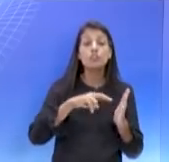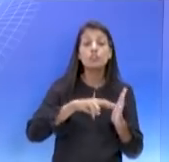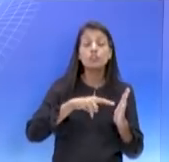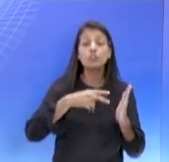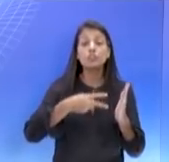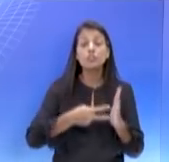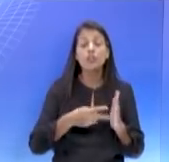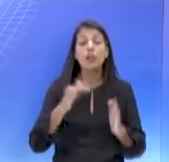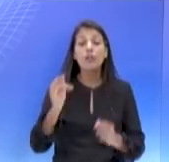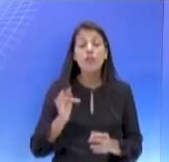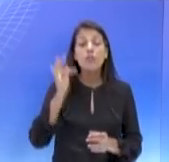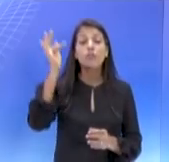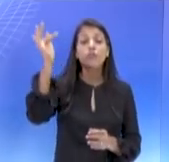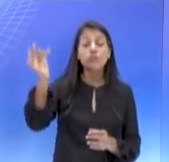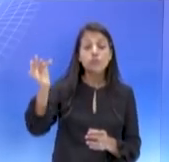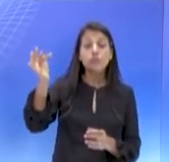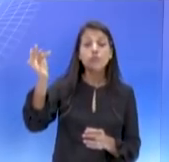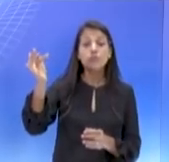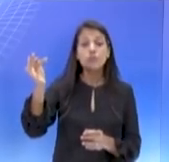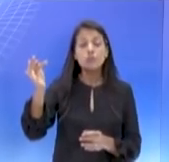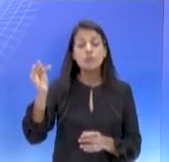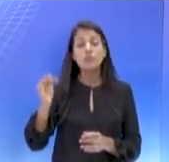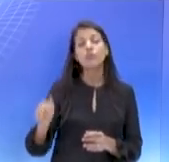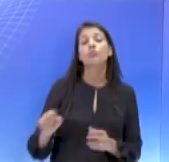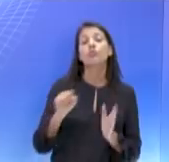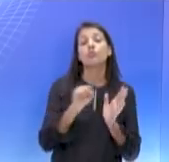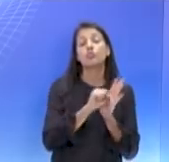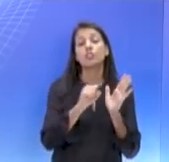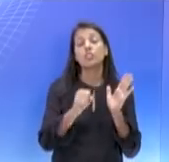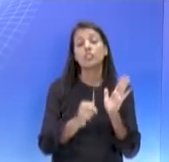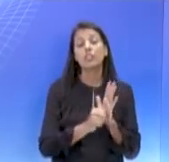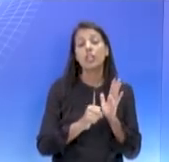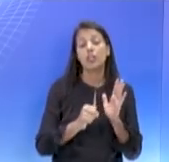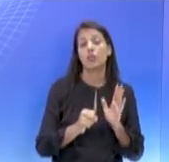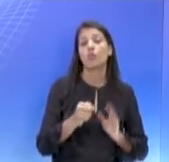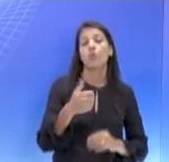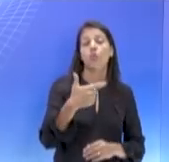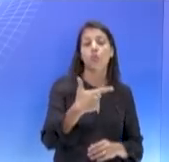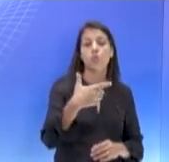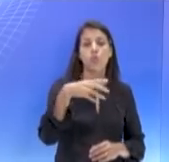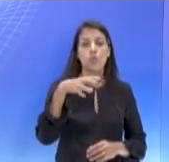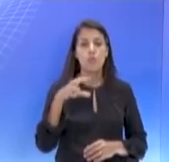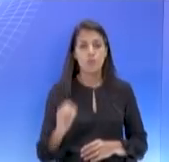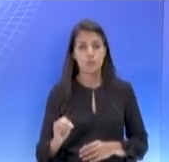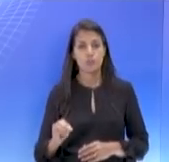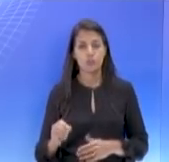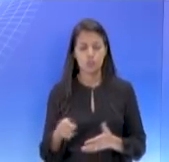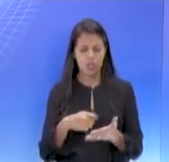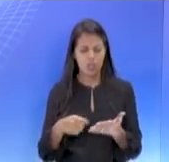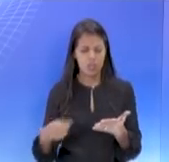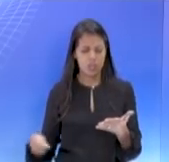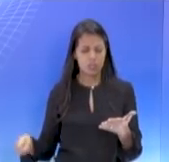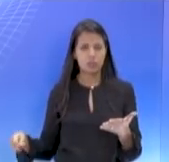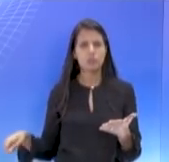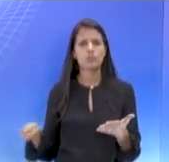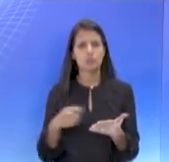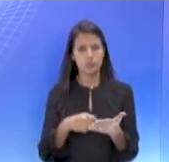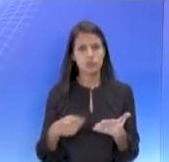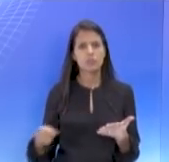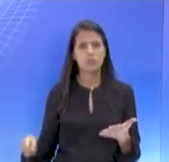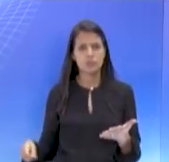Está destacado no texto? Século XX? Vamos colocar aí com lapisinho na prova? 1900 e alguma coisa? É o século